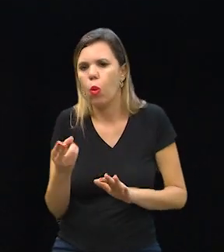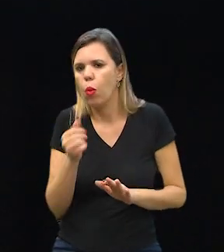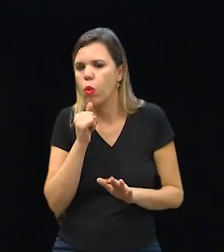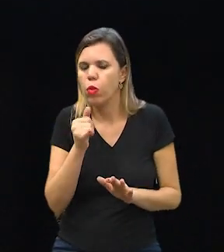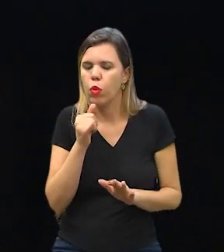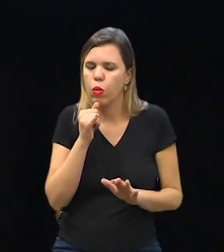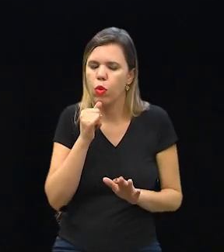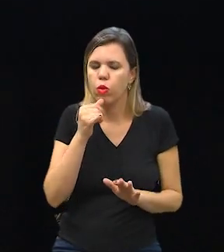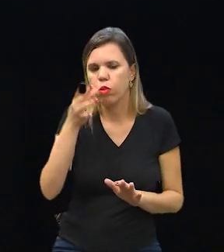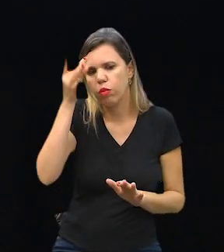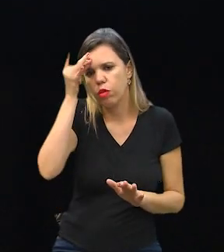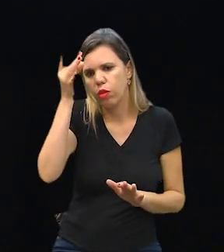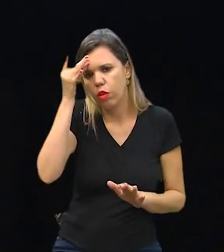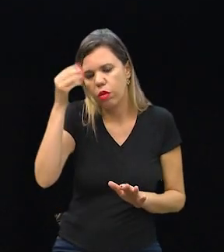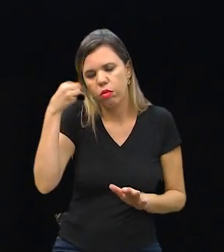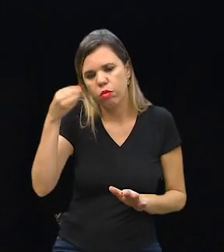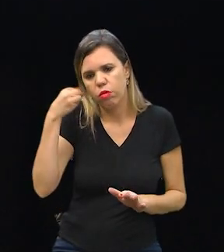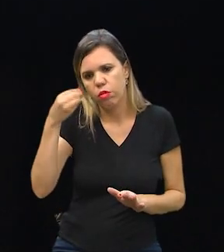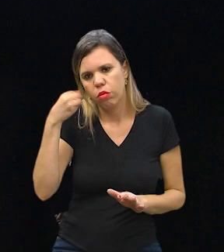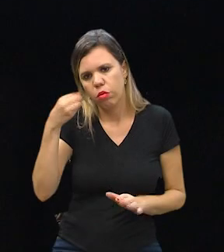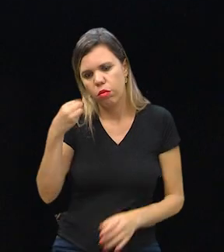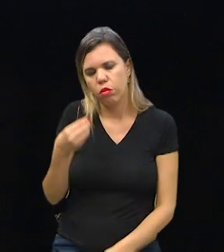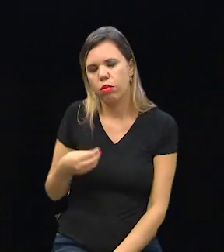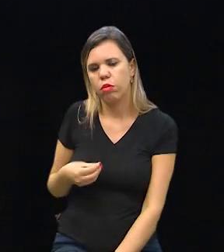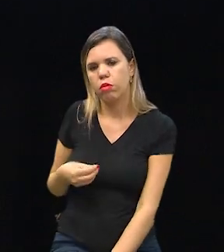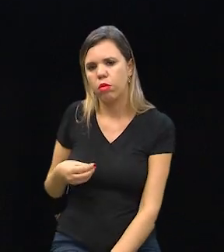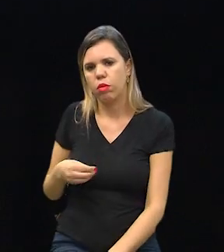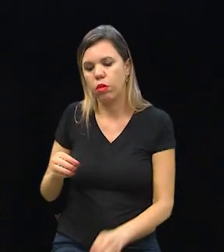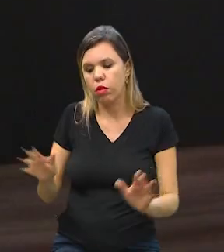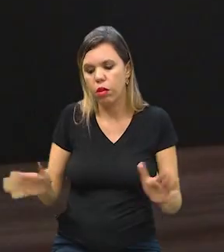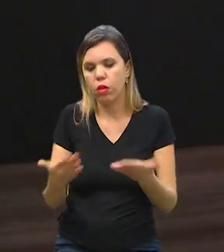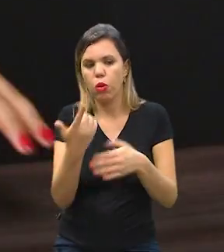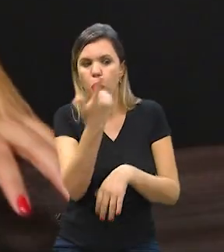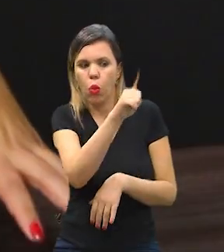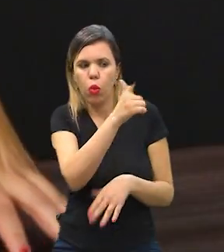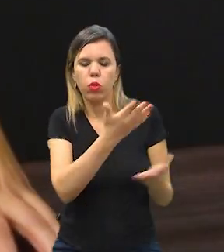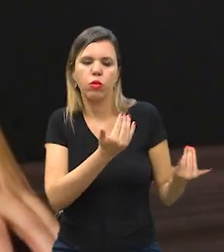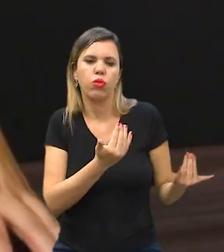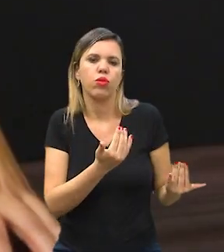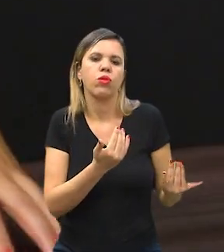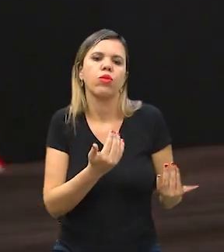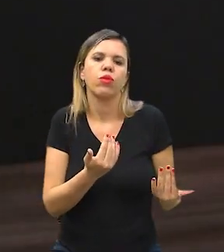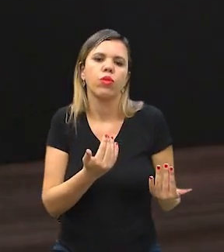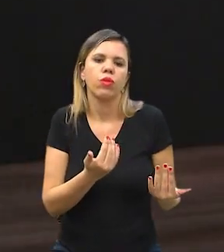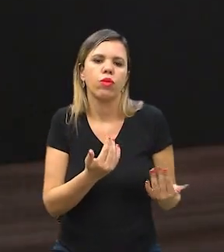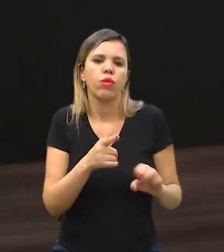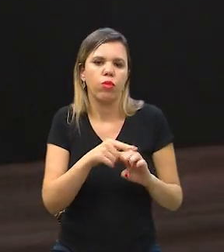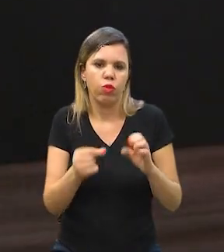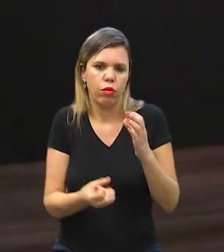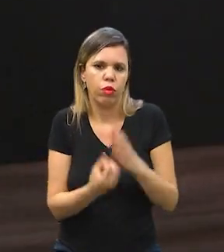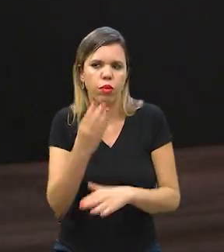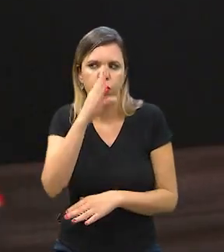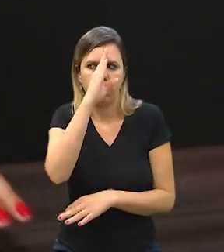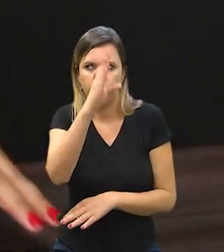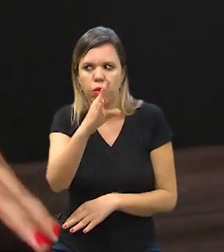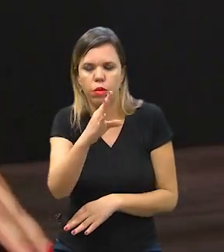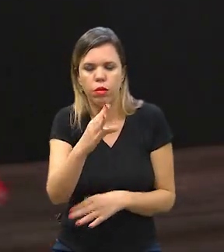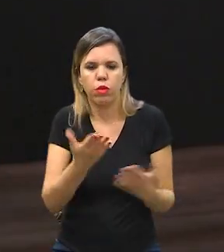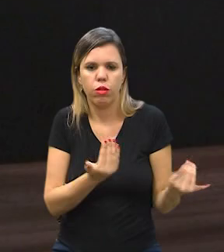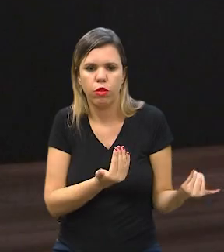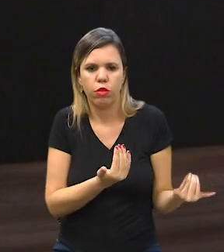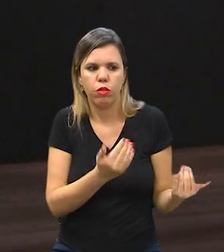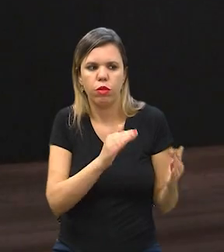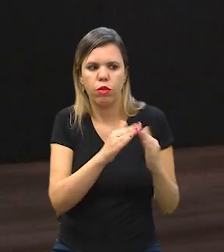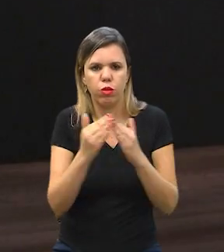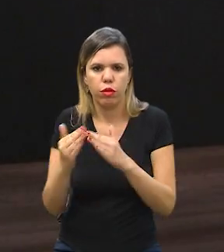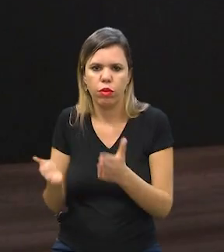replicado ou que dá para tirar dessa experiência para incentivar outros jovens a